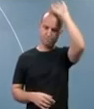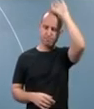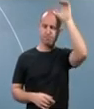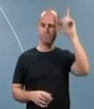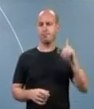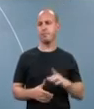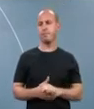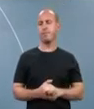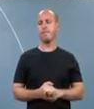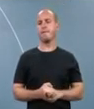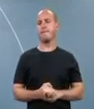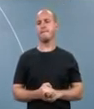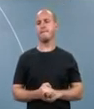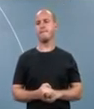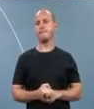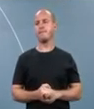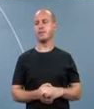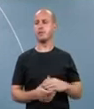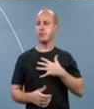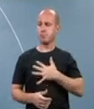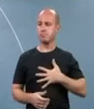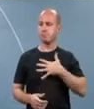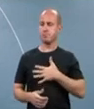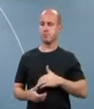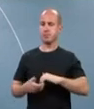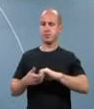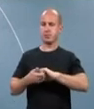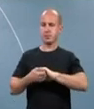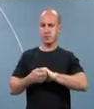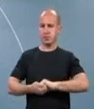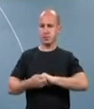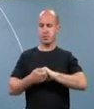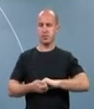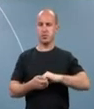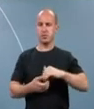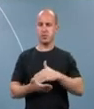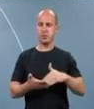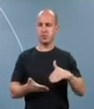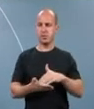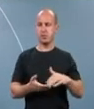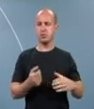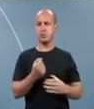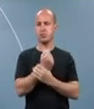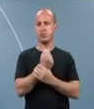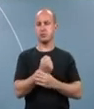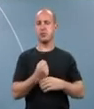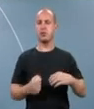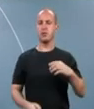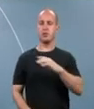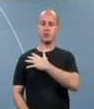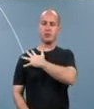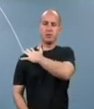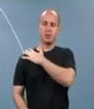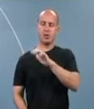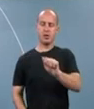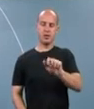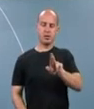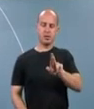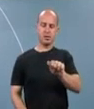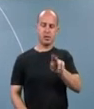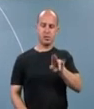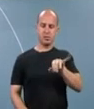aqui saudar ao secretário de Segurança Pública do nosso Estado, né, o Coronel Araújo, pela grandeza, né,